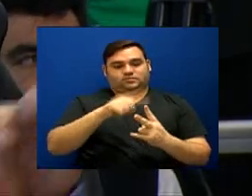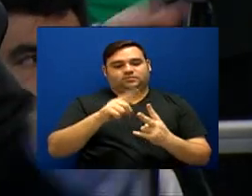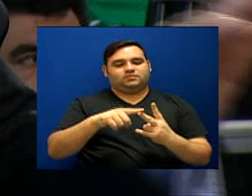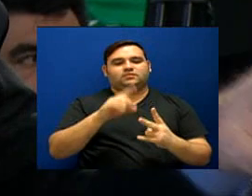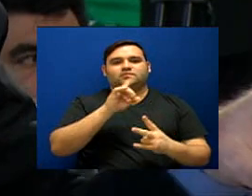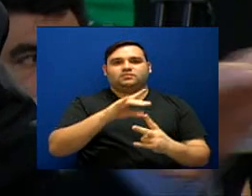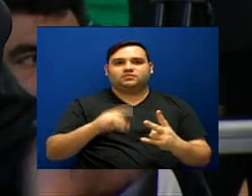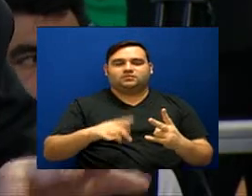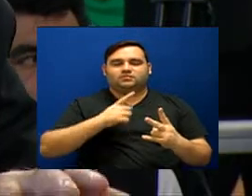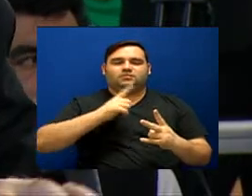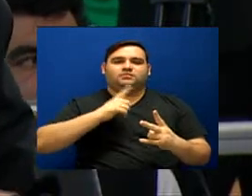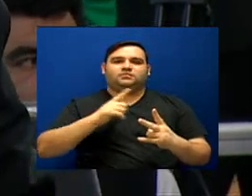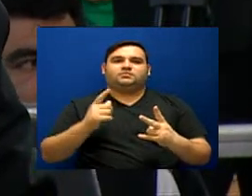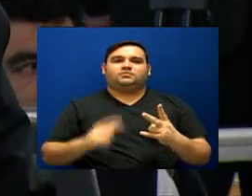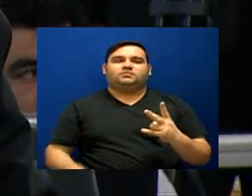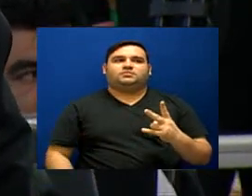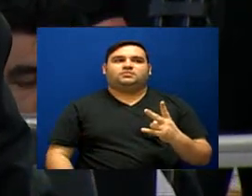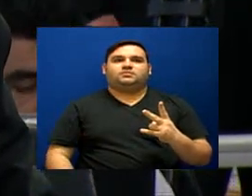tem a sua.